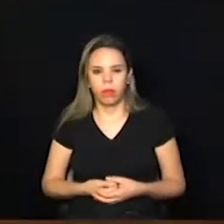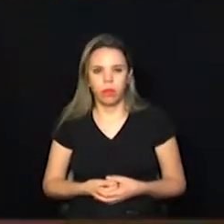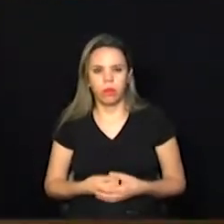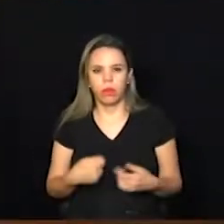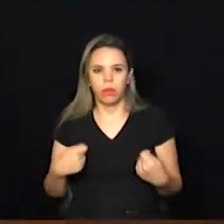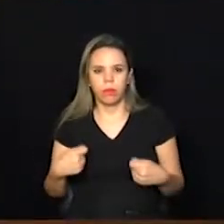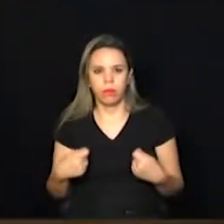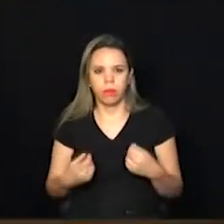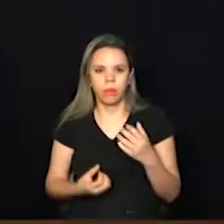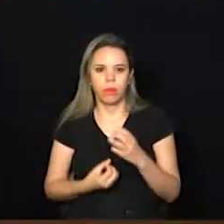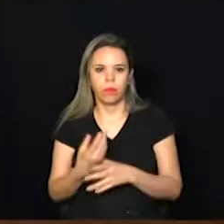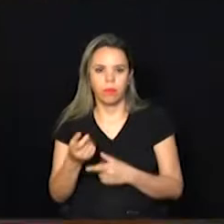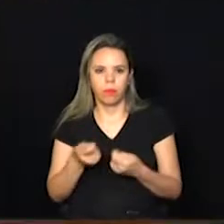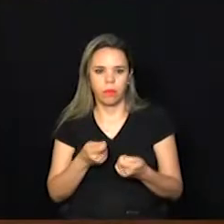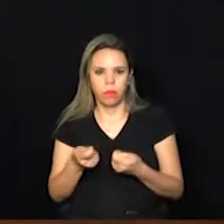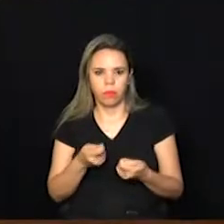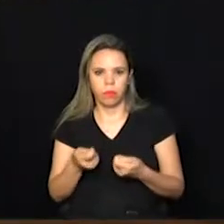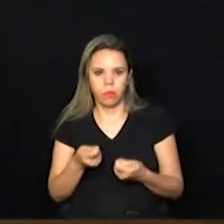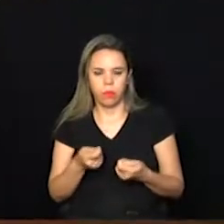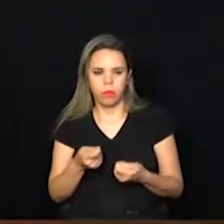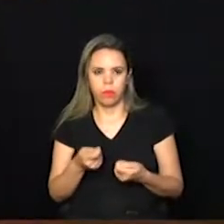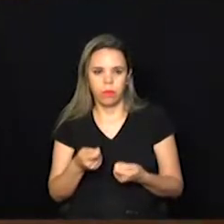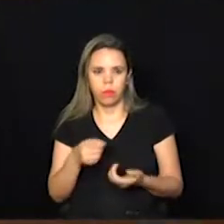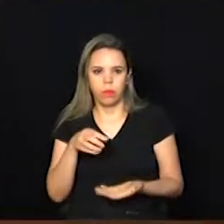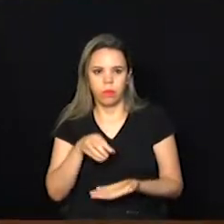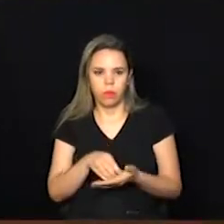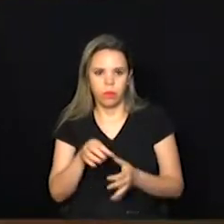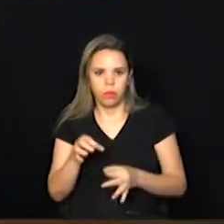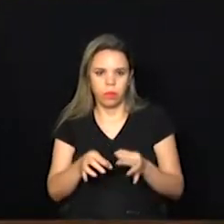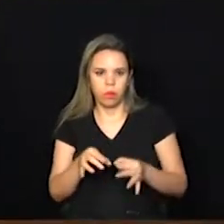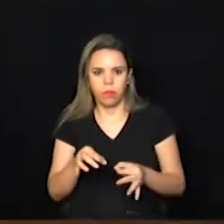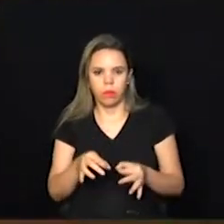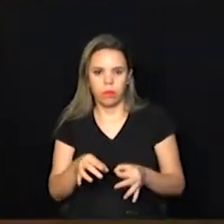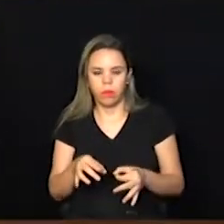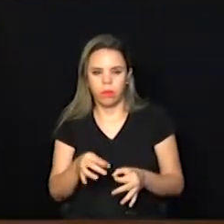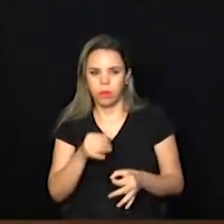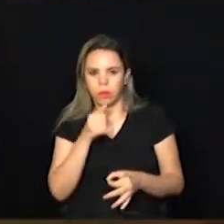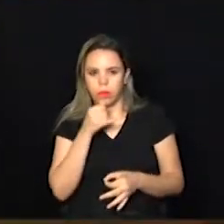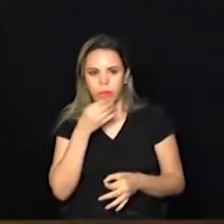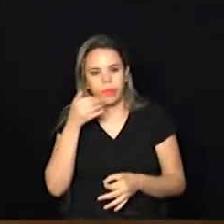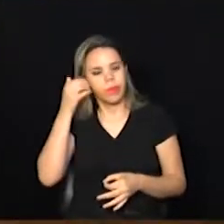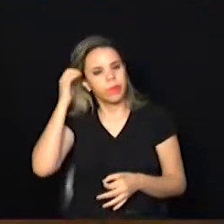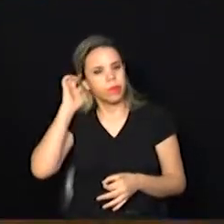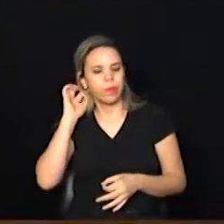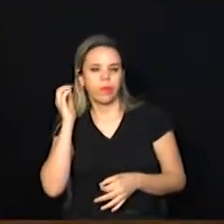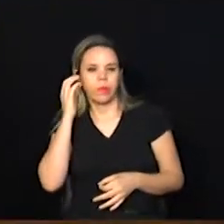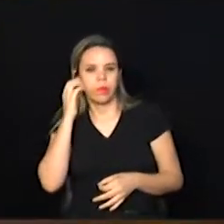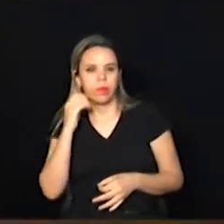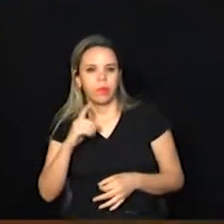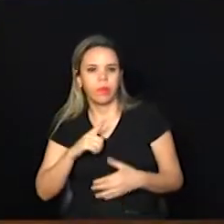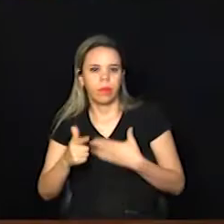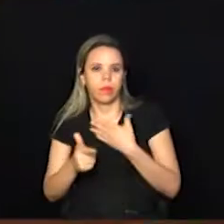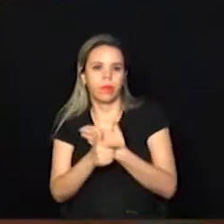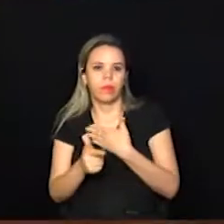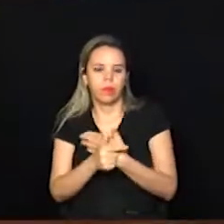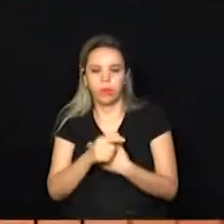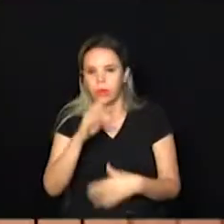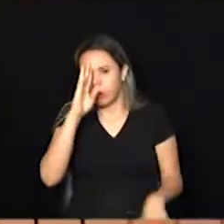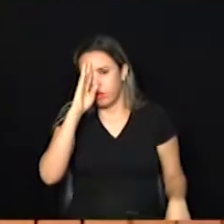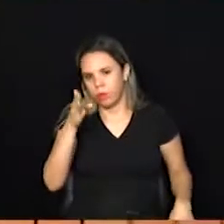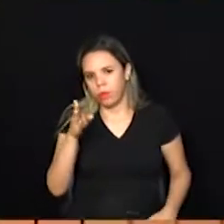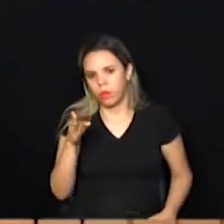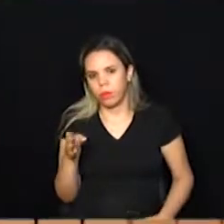precisa criar uma estabilidade, digamos assim, da vara especializada, mas a vara especializada ela tem um papel